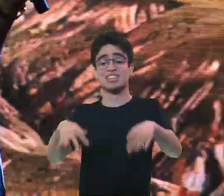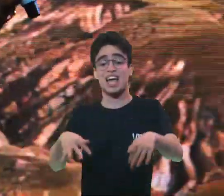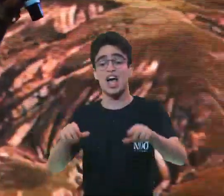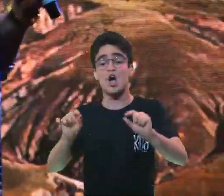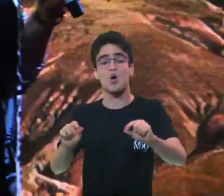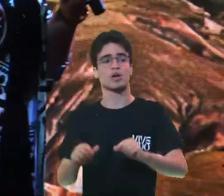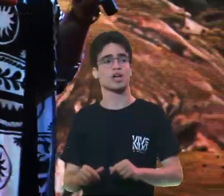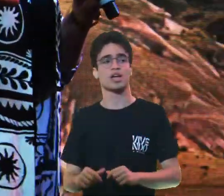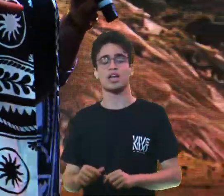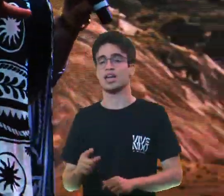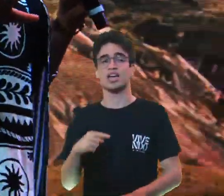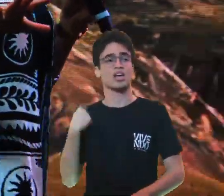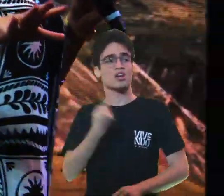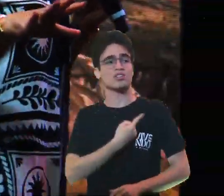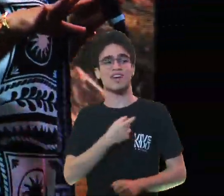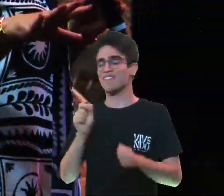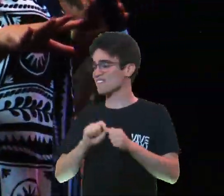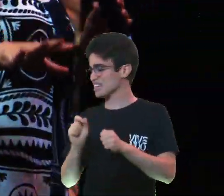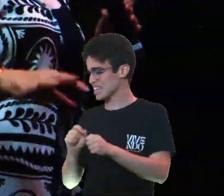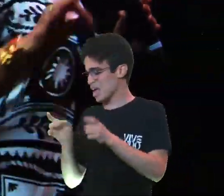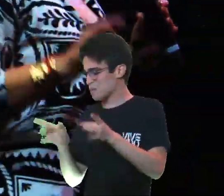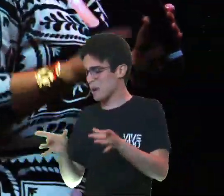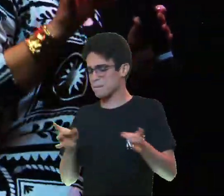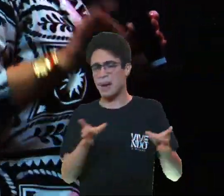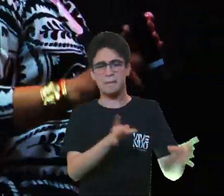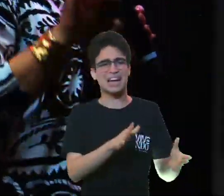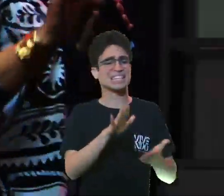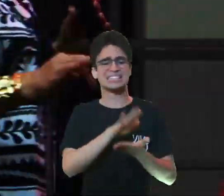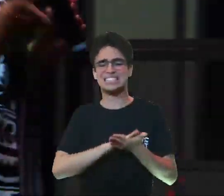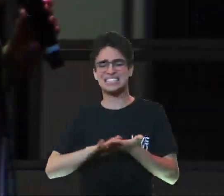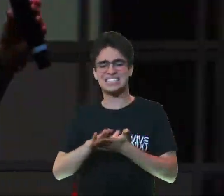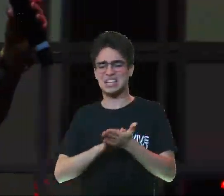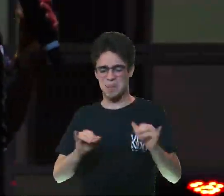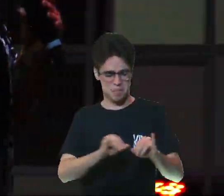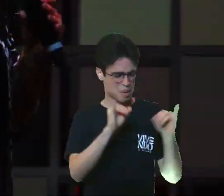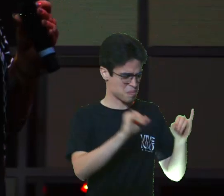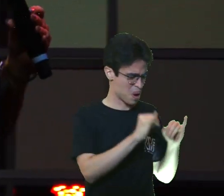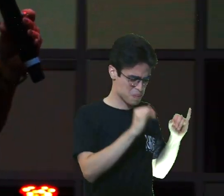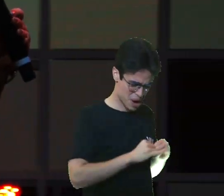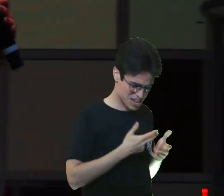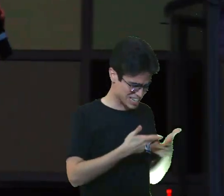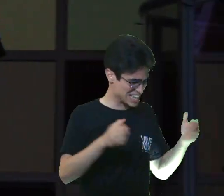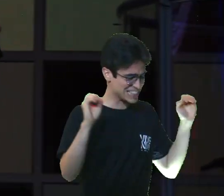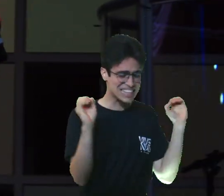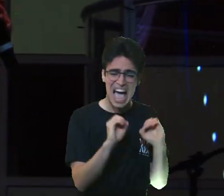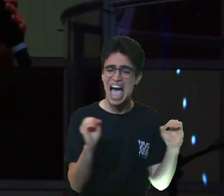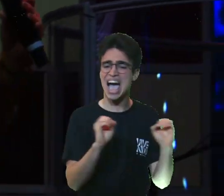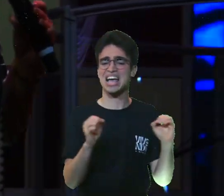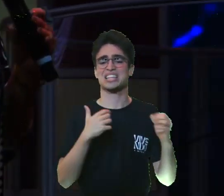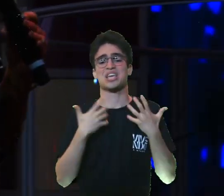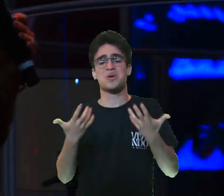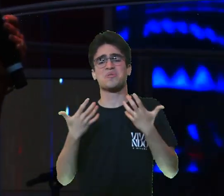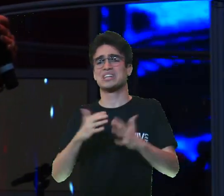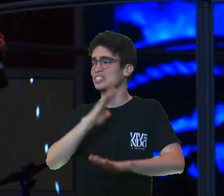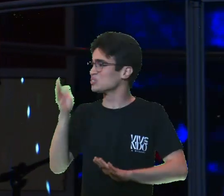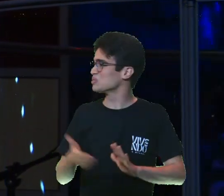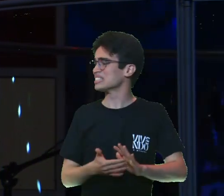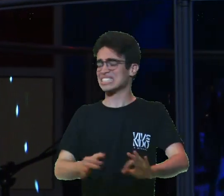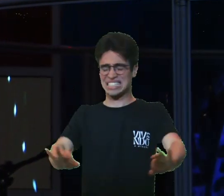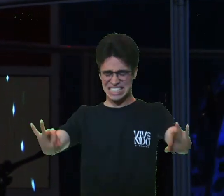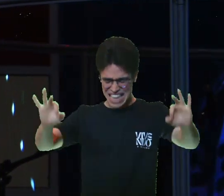de conchas nos nossos armários. Nós queremos, no final dos nossos dias, ter a